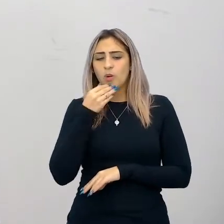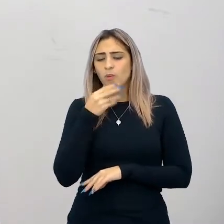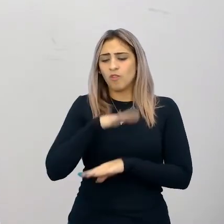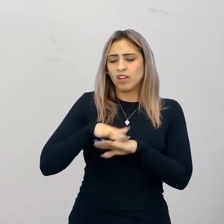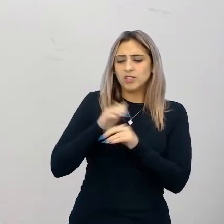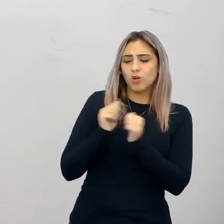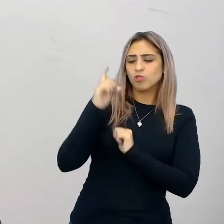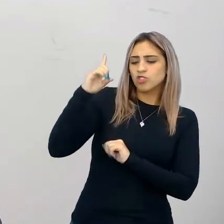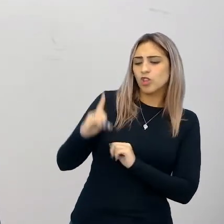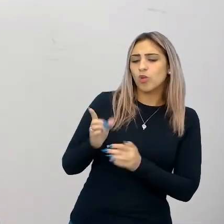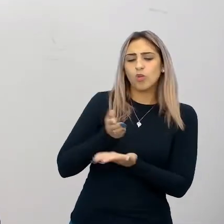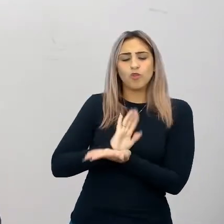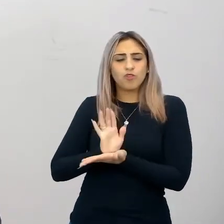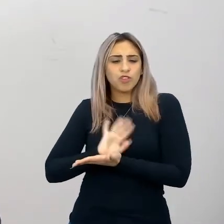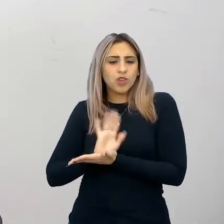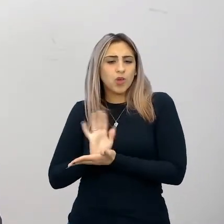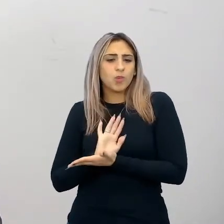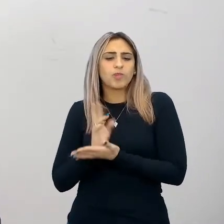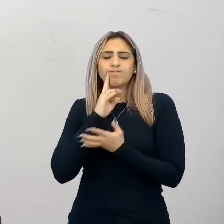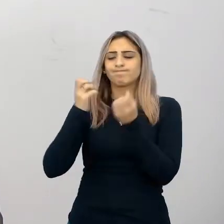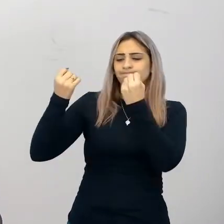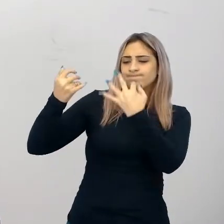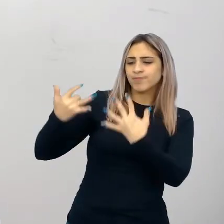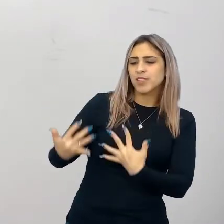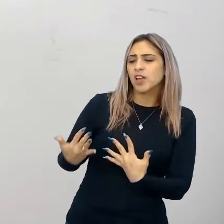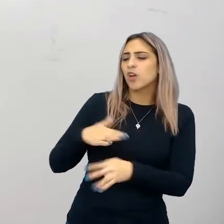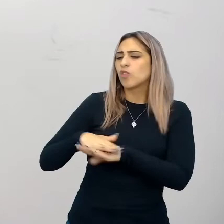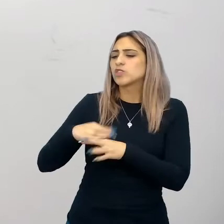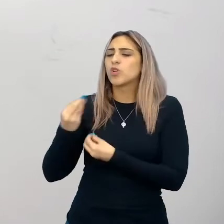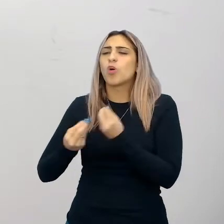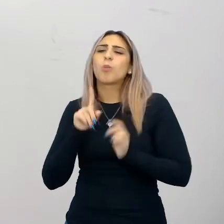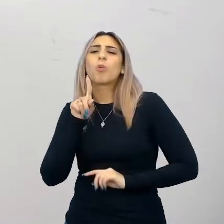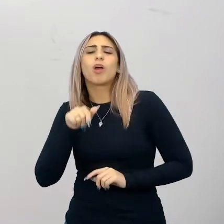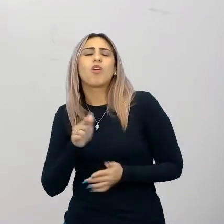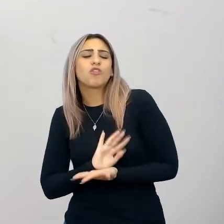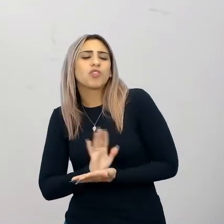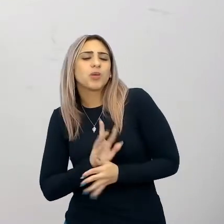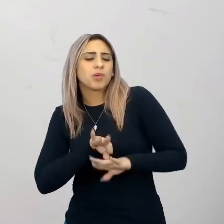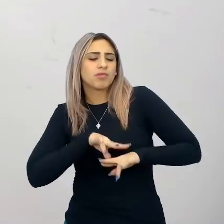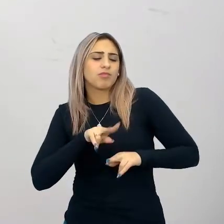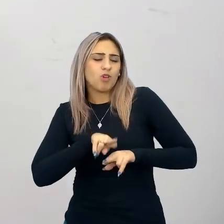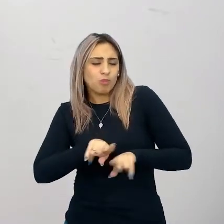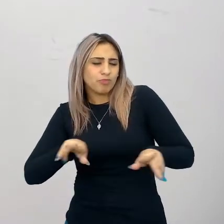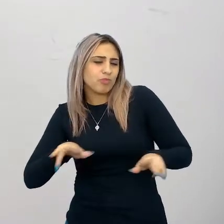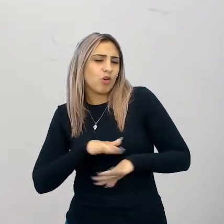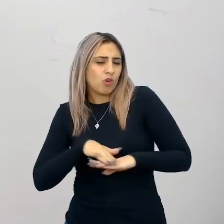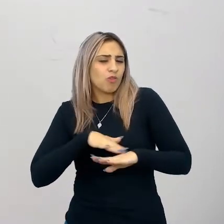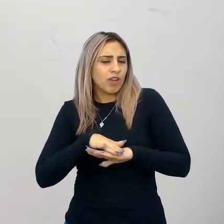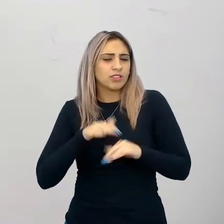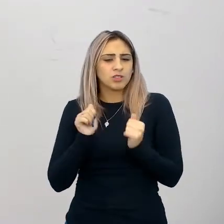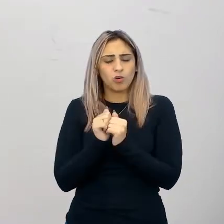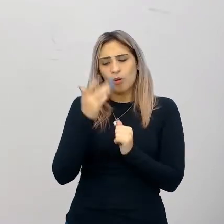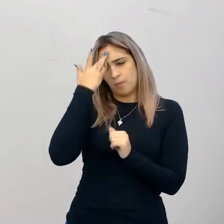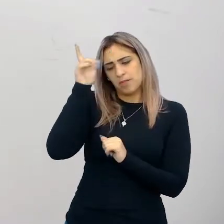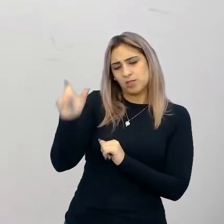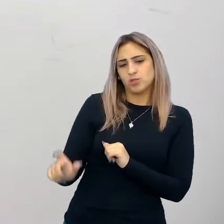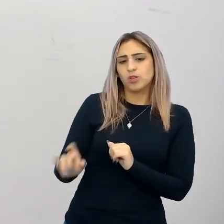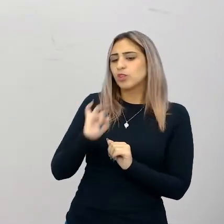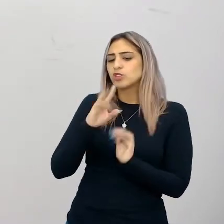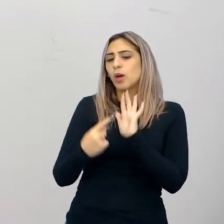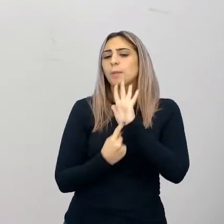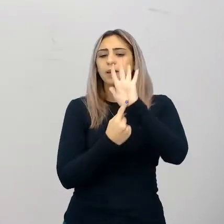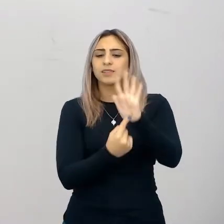pessoal do streaming, estava lá falando como seria a divulgação. Então, a mostra de cinema não é só a apresentação do